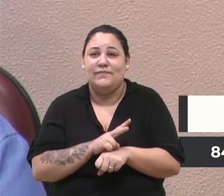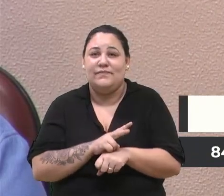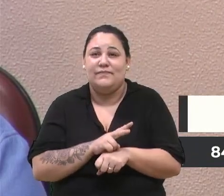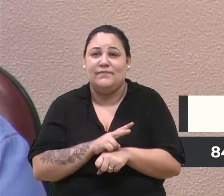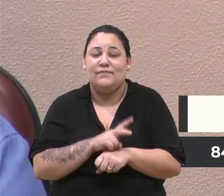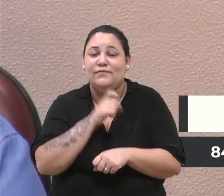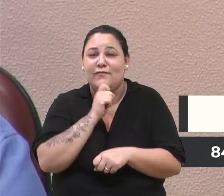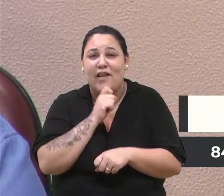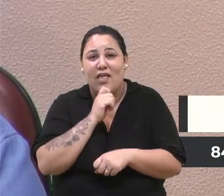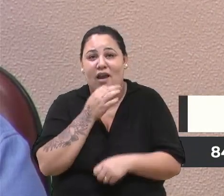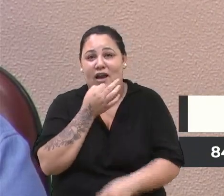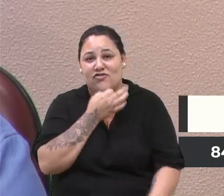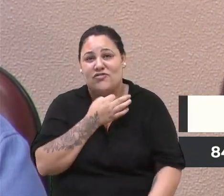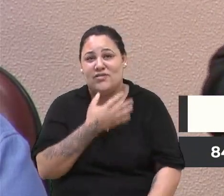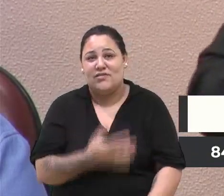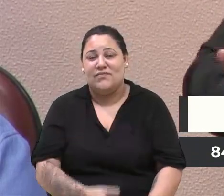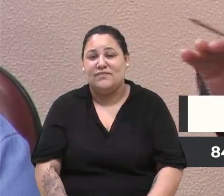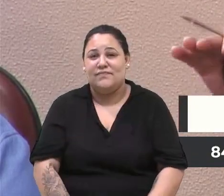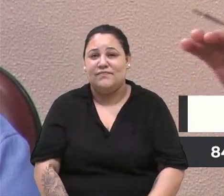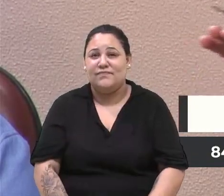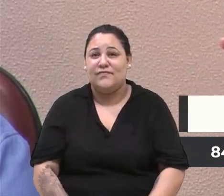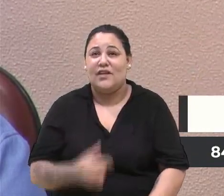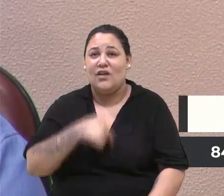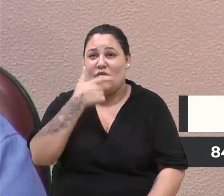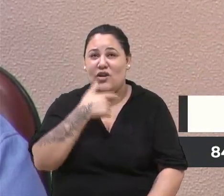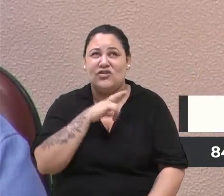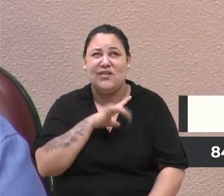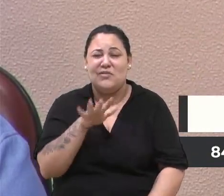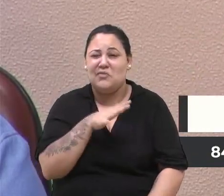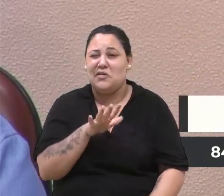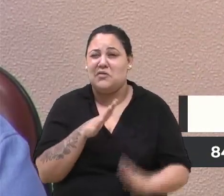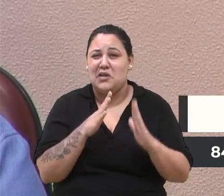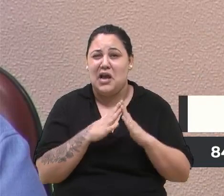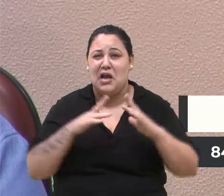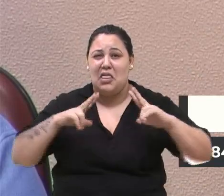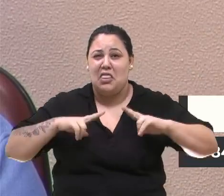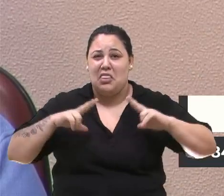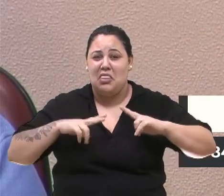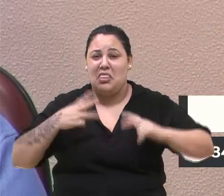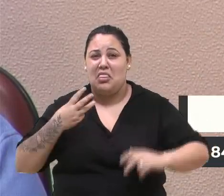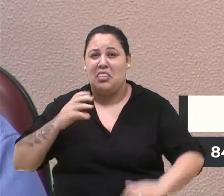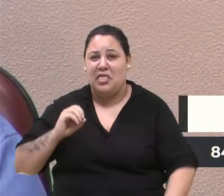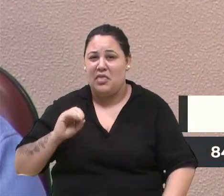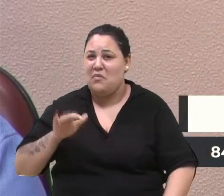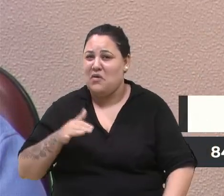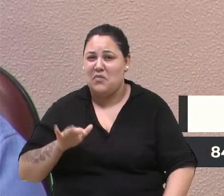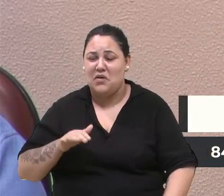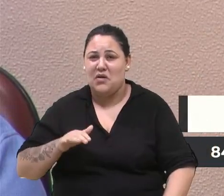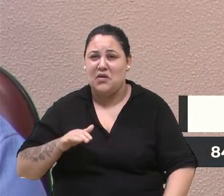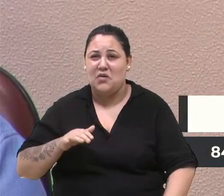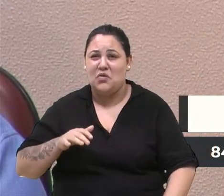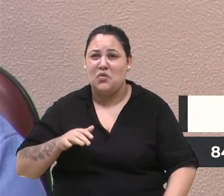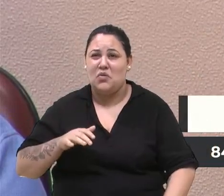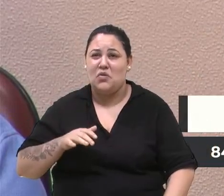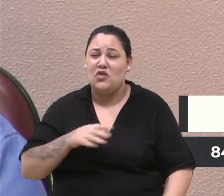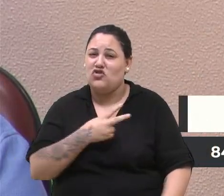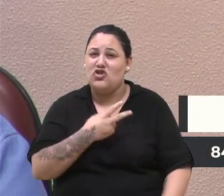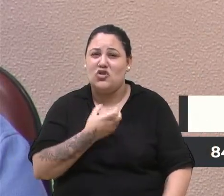Deve ter perto de 30 casas de idosos em Caxias particular que custam de 2.800, 3.000 a